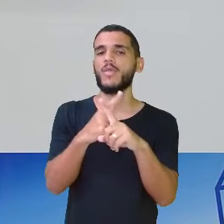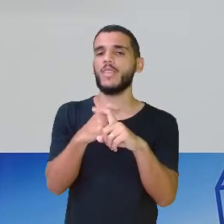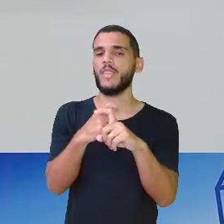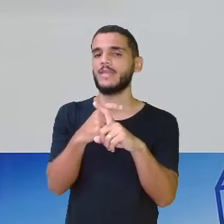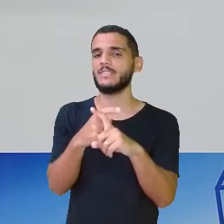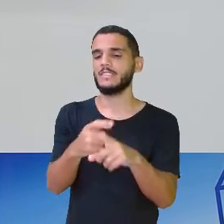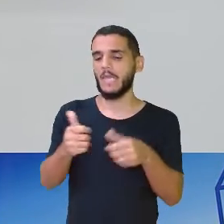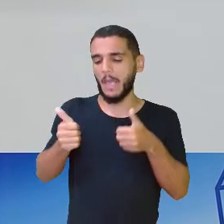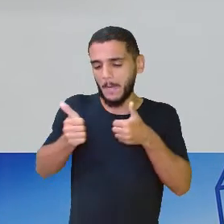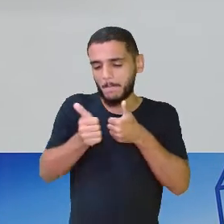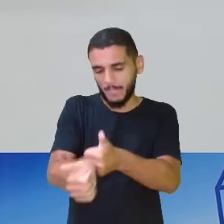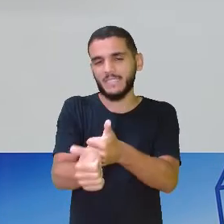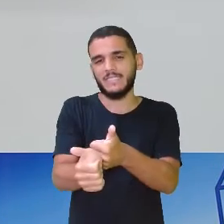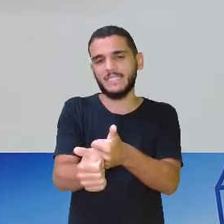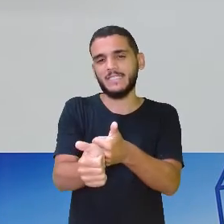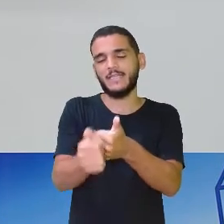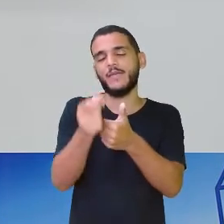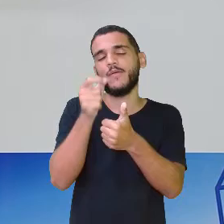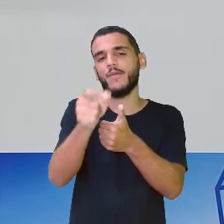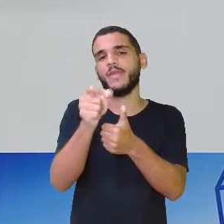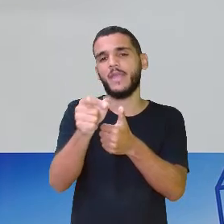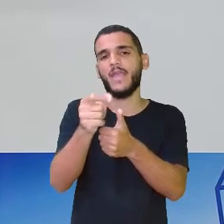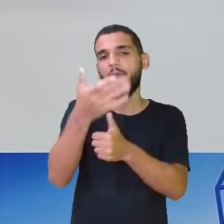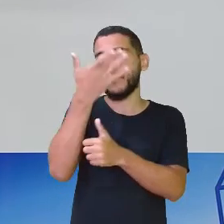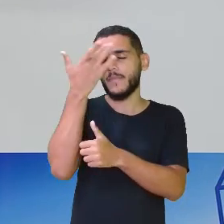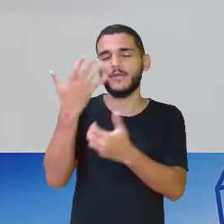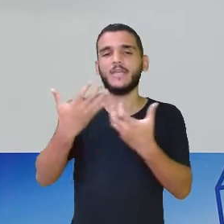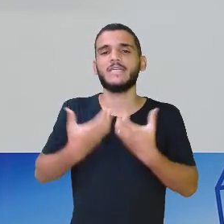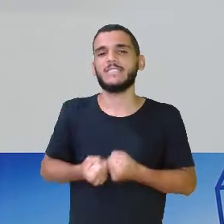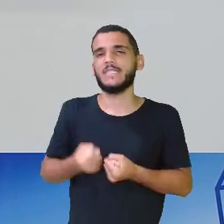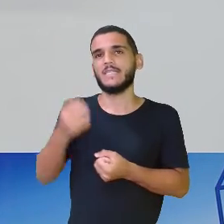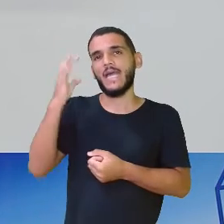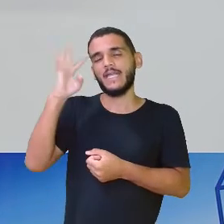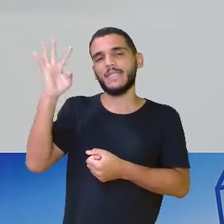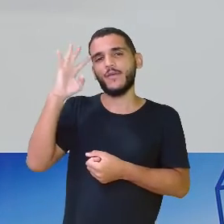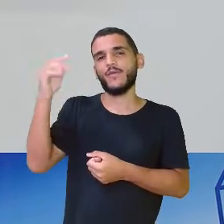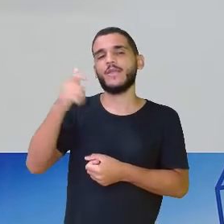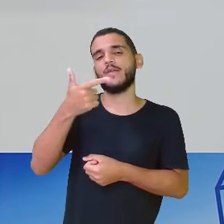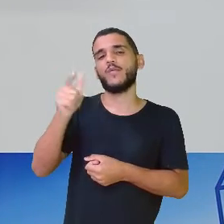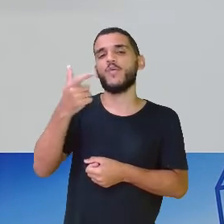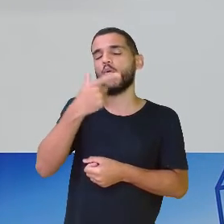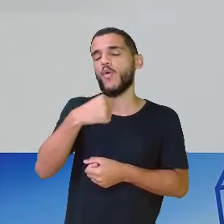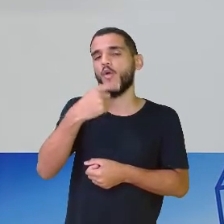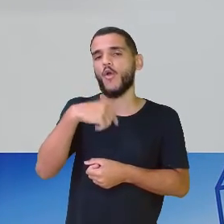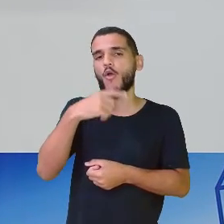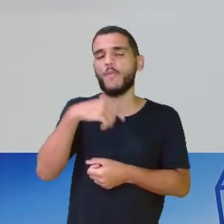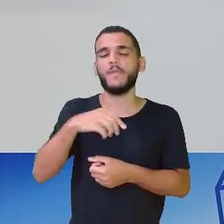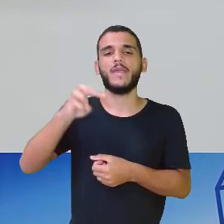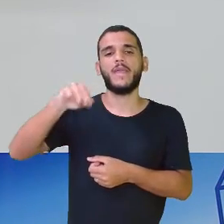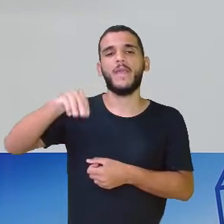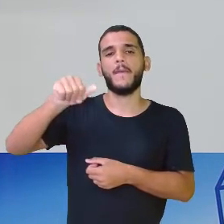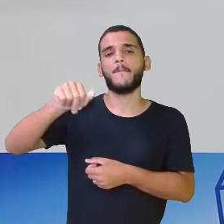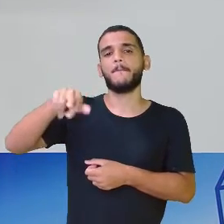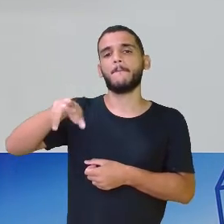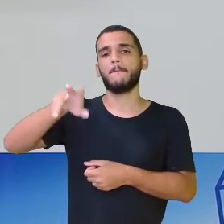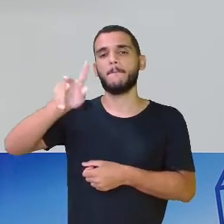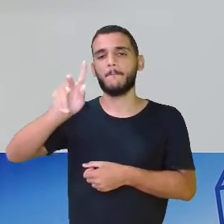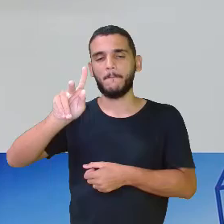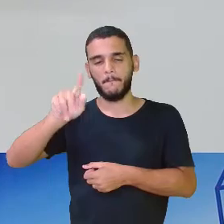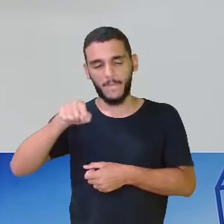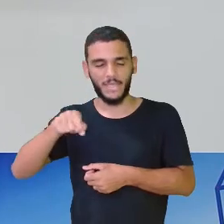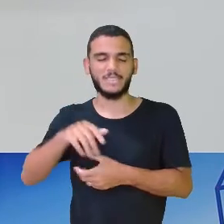perseguir os adeptos, né, da teoria marxista, né? Vai ter uns grupos que